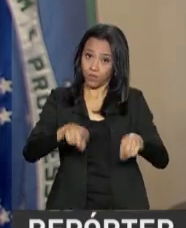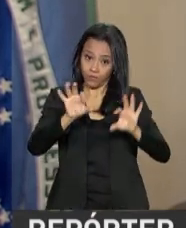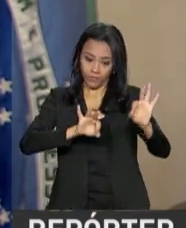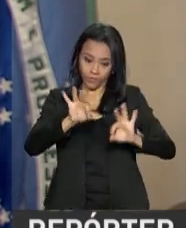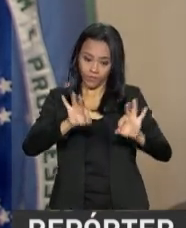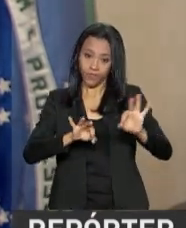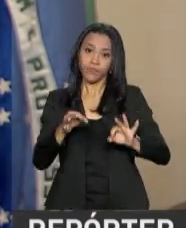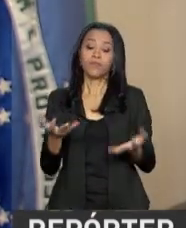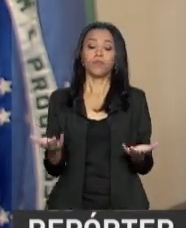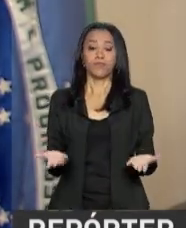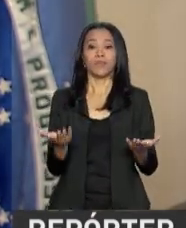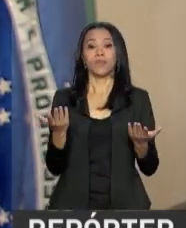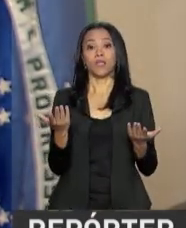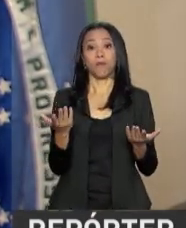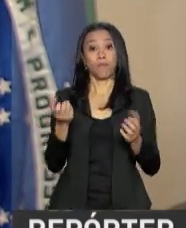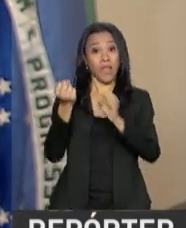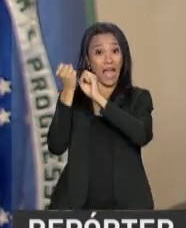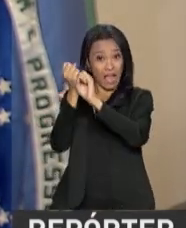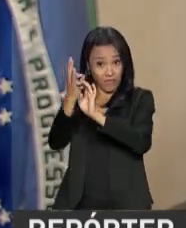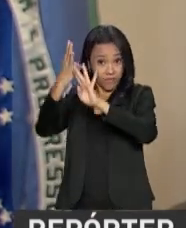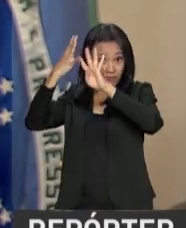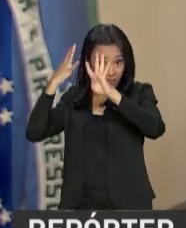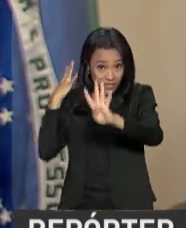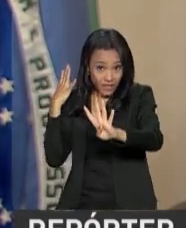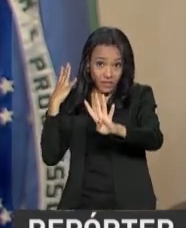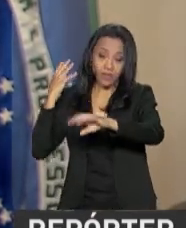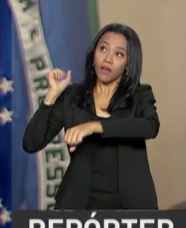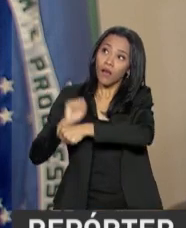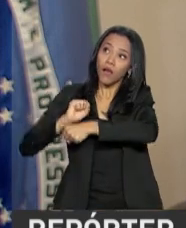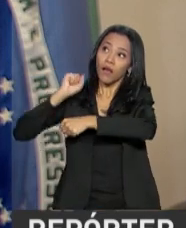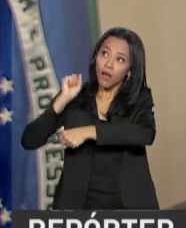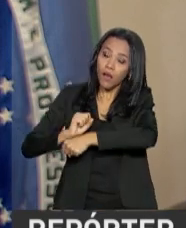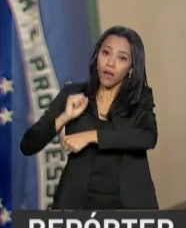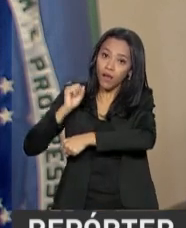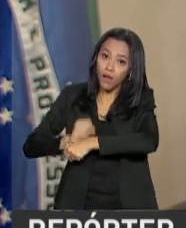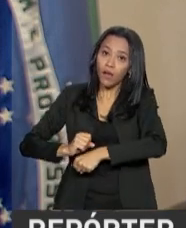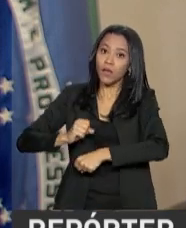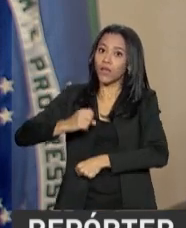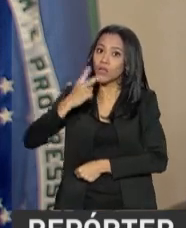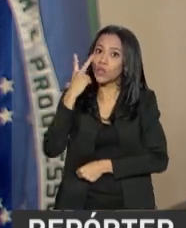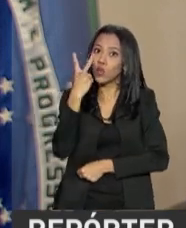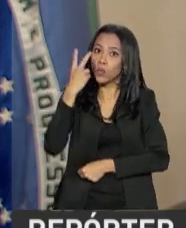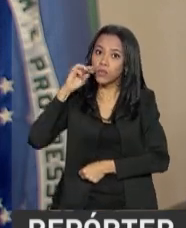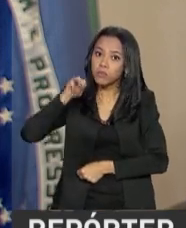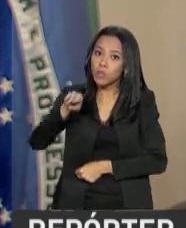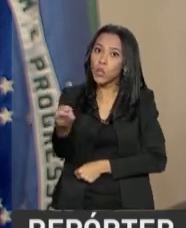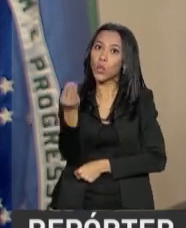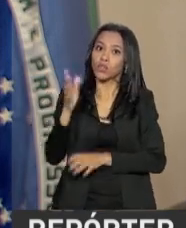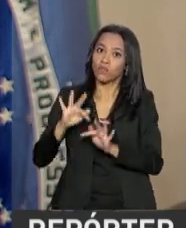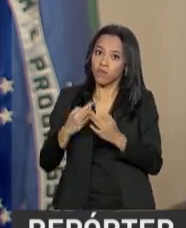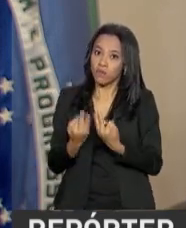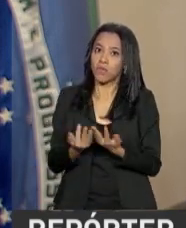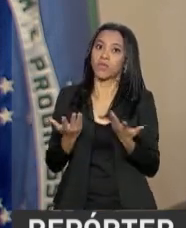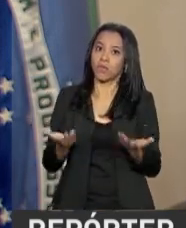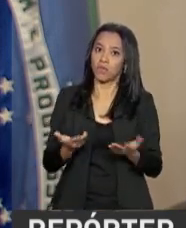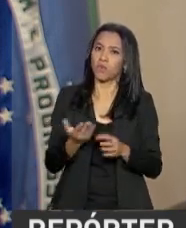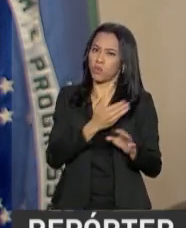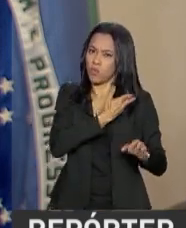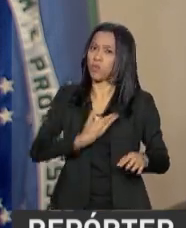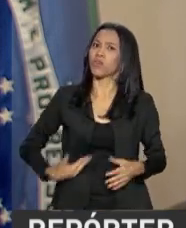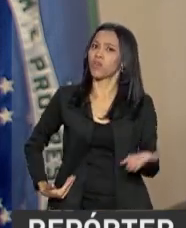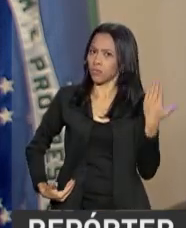a ua fila de espera que já chegou a ser quase dois milhões de famílias no governo passado